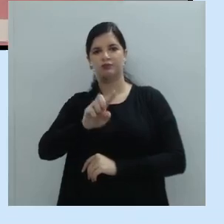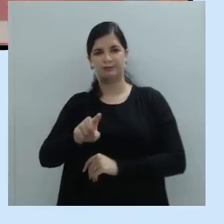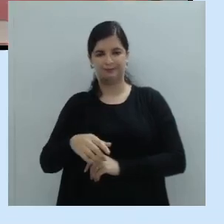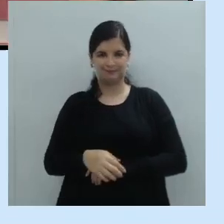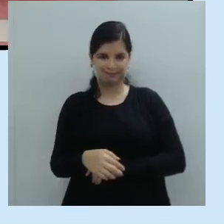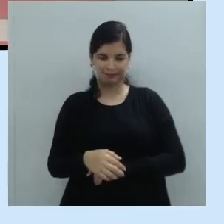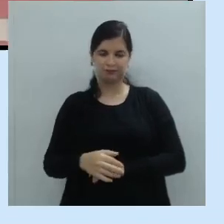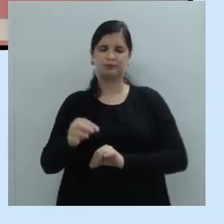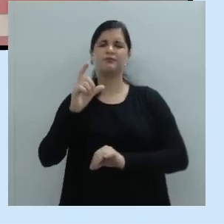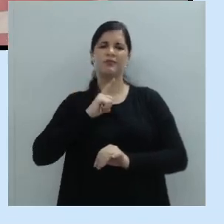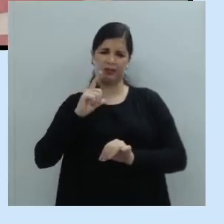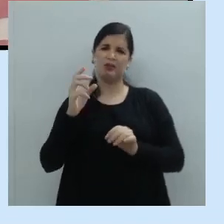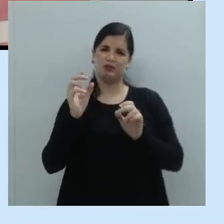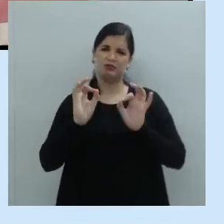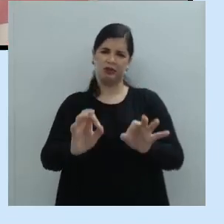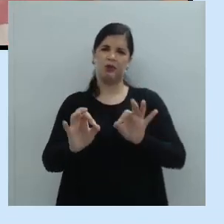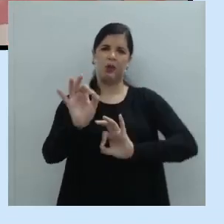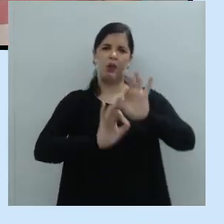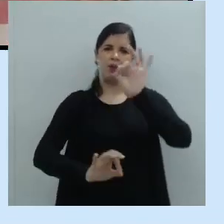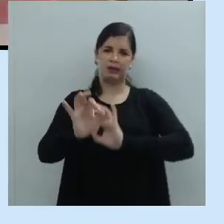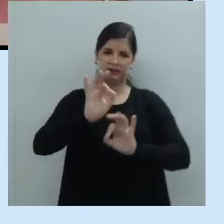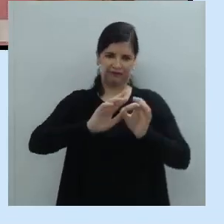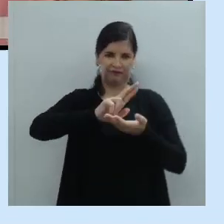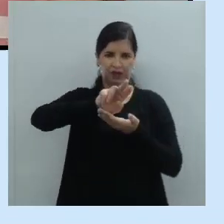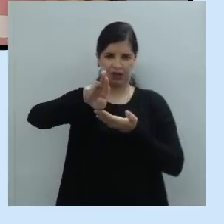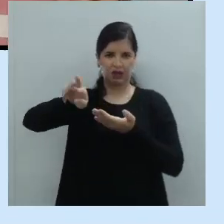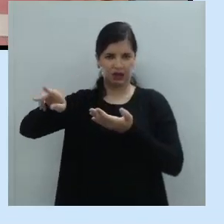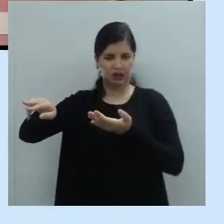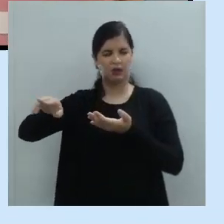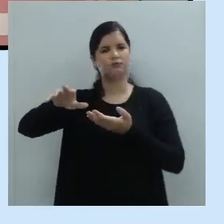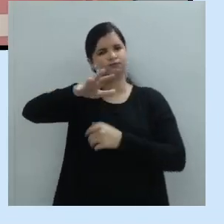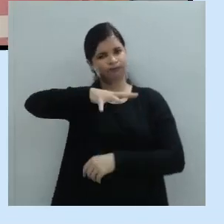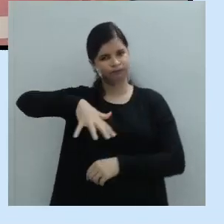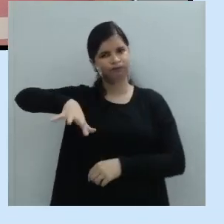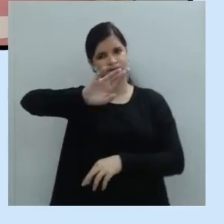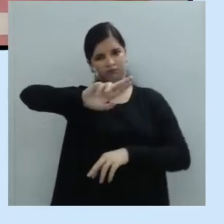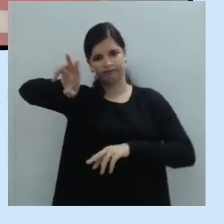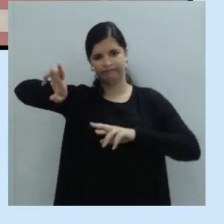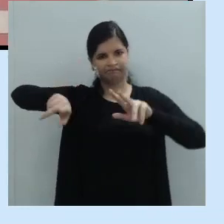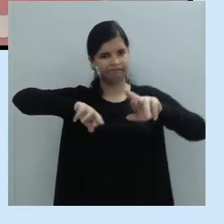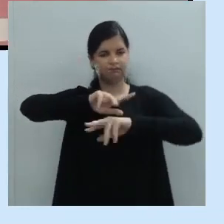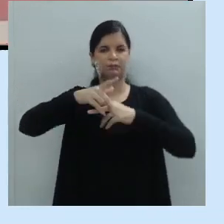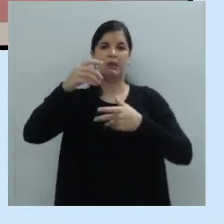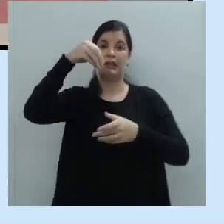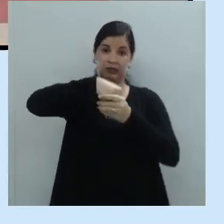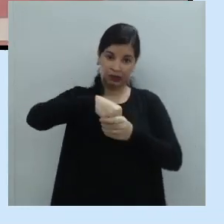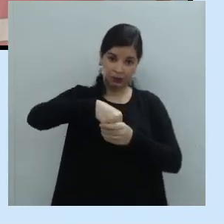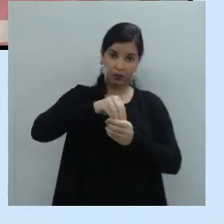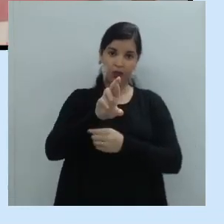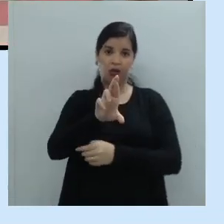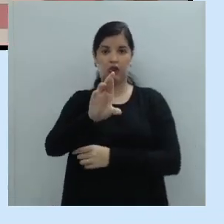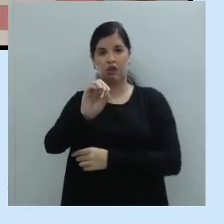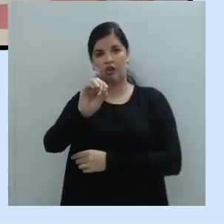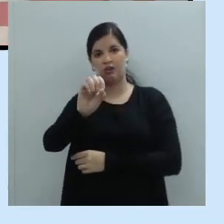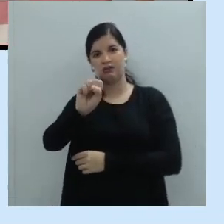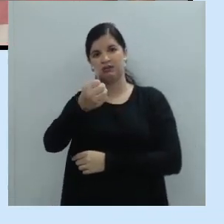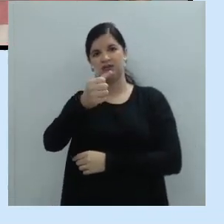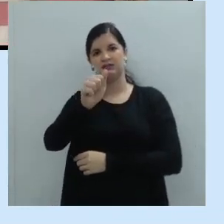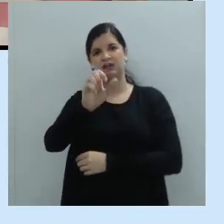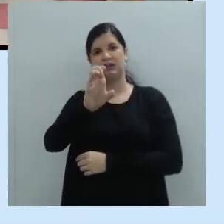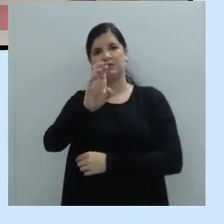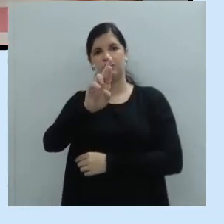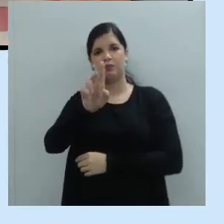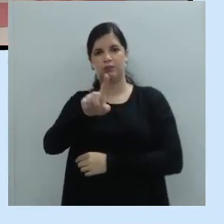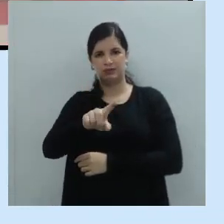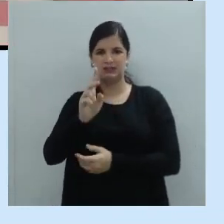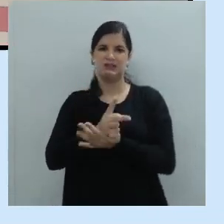sendo organizações, várias organizações, vertentes diferentes dentro da Rosa Cruz, mas sempre com